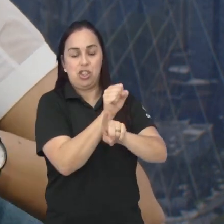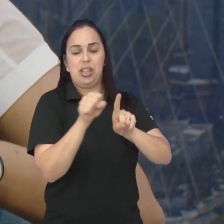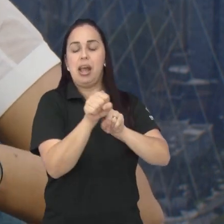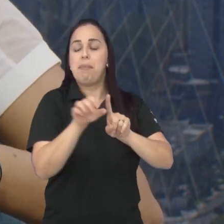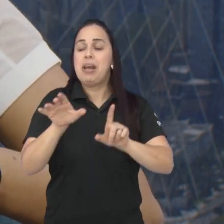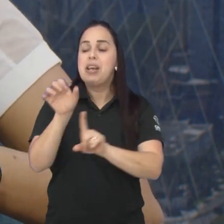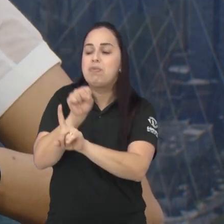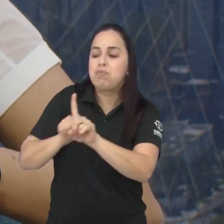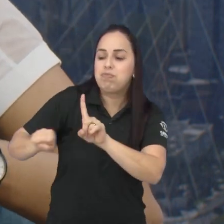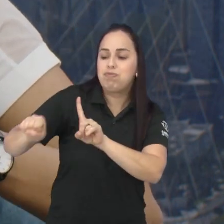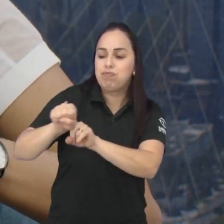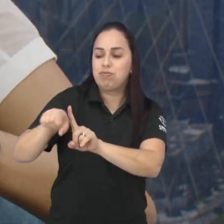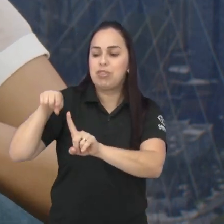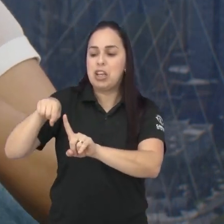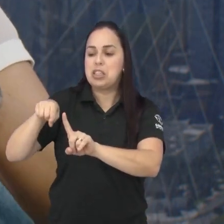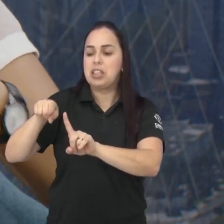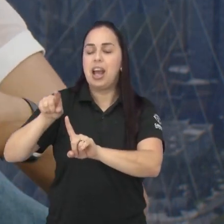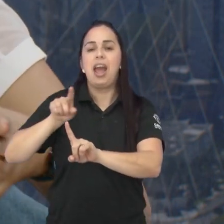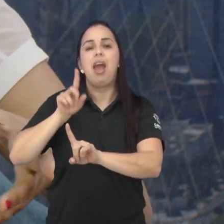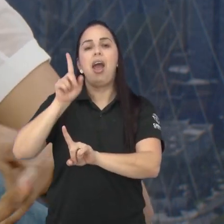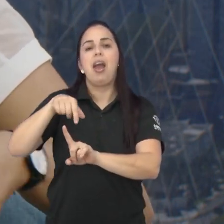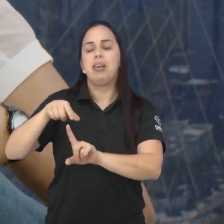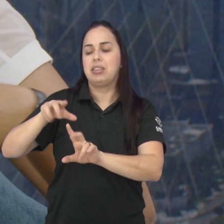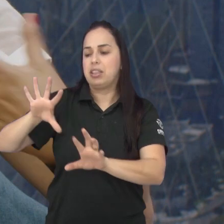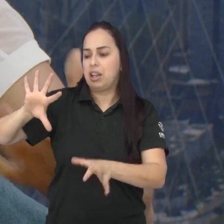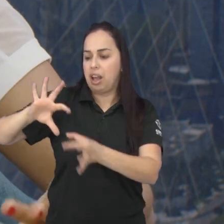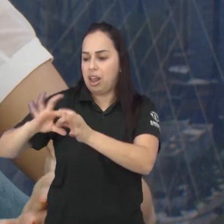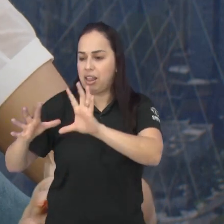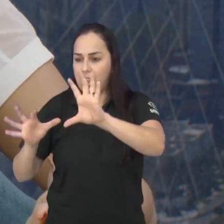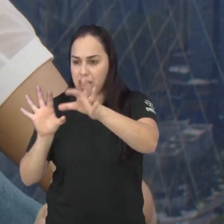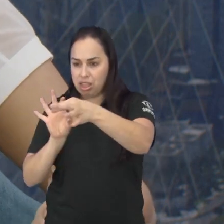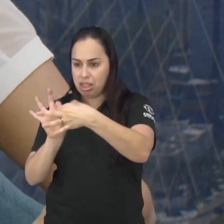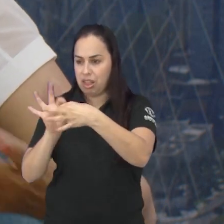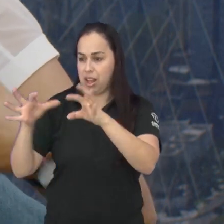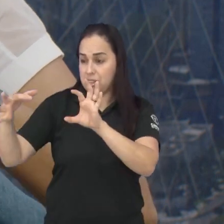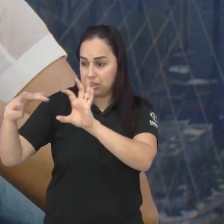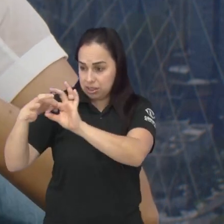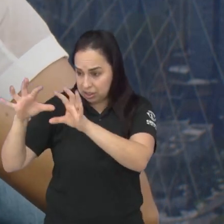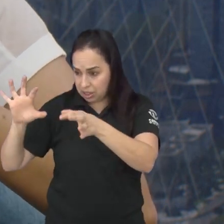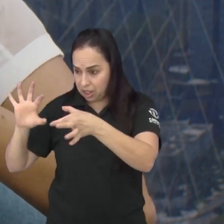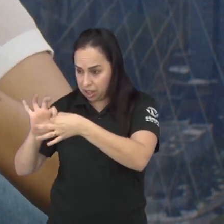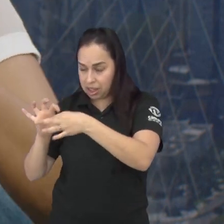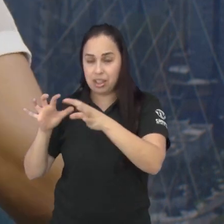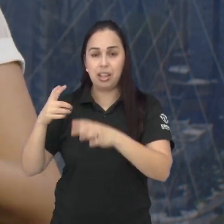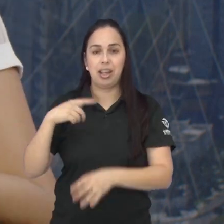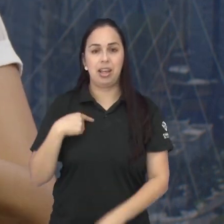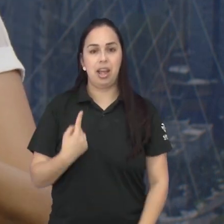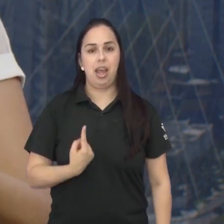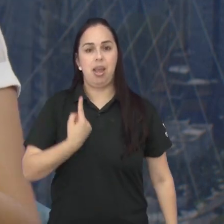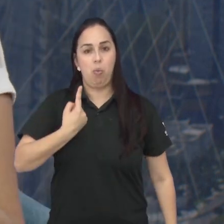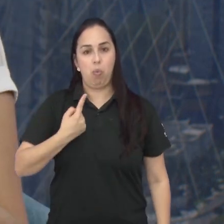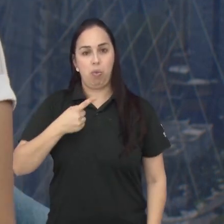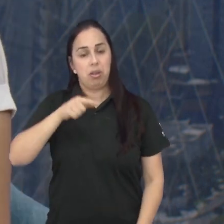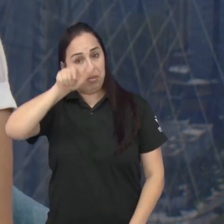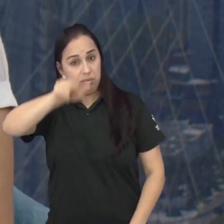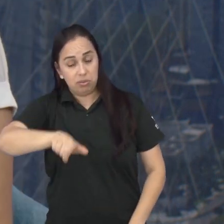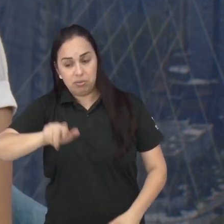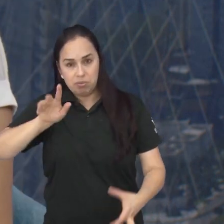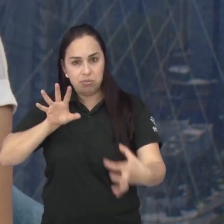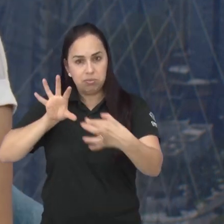sociedade são essas ligações que nós vamos fazendo no cotidiano que depende de mim e de você.